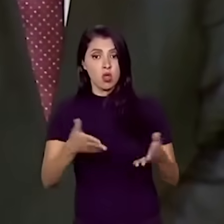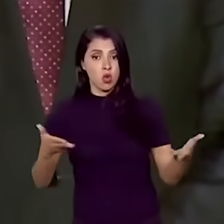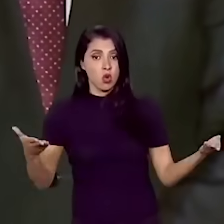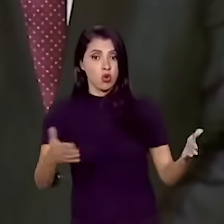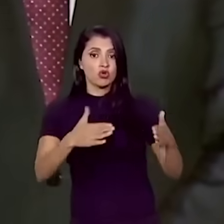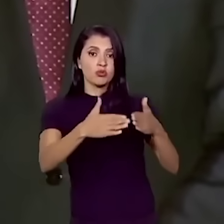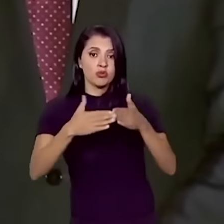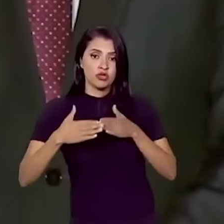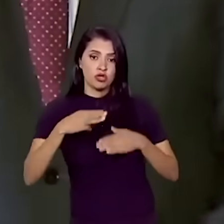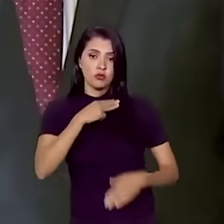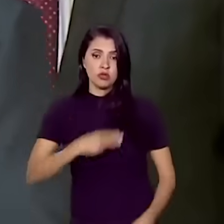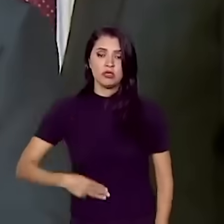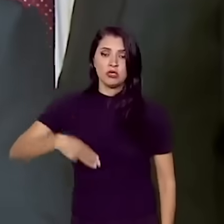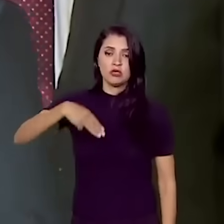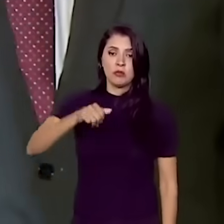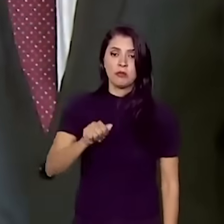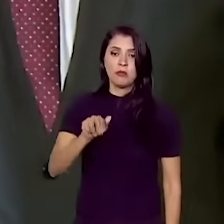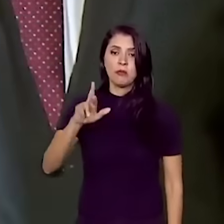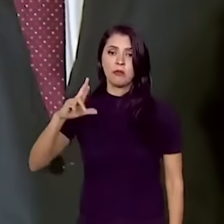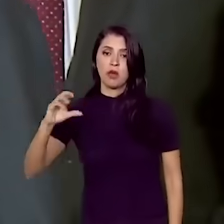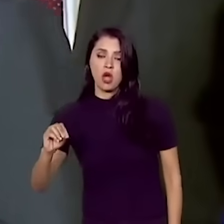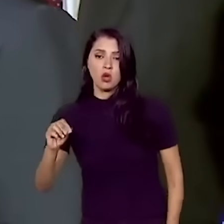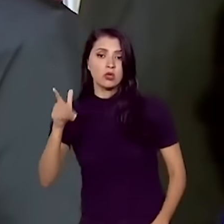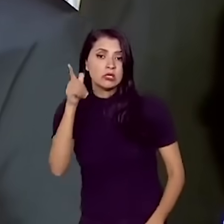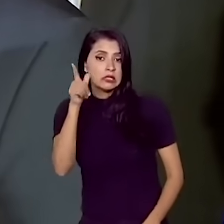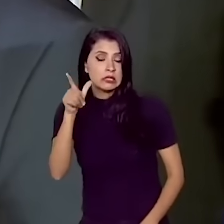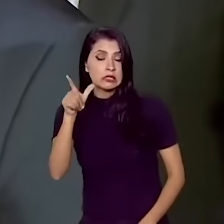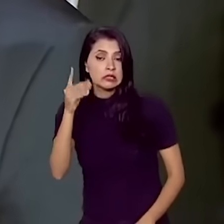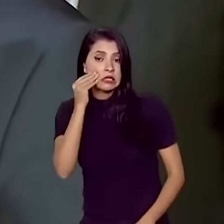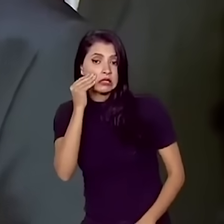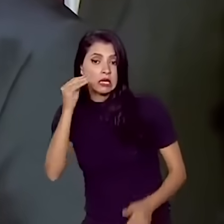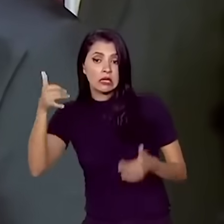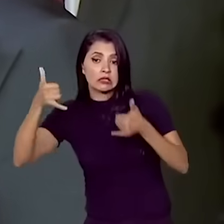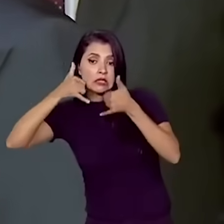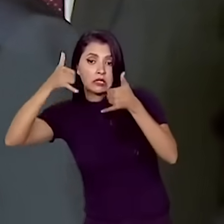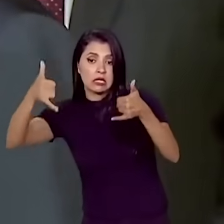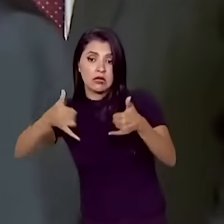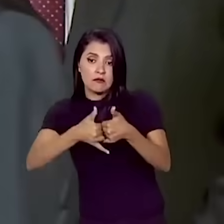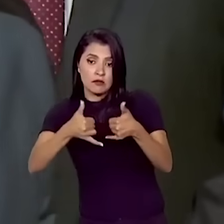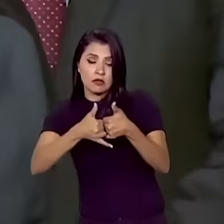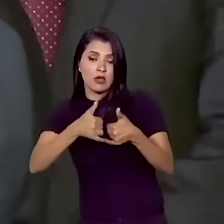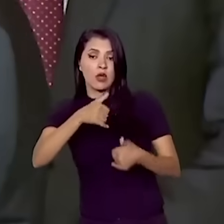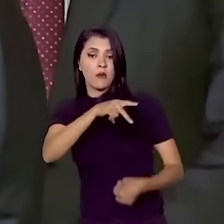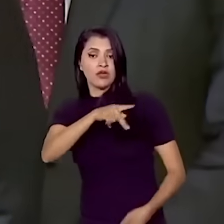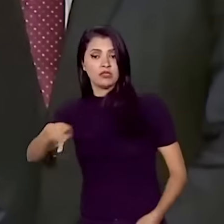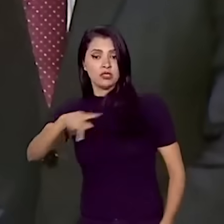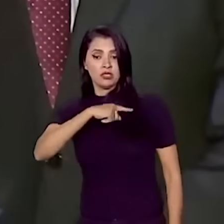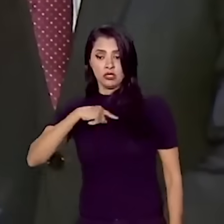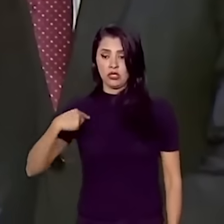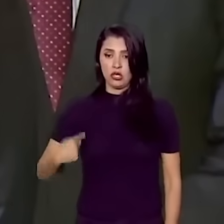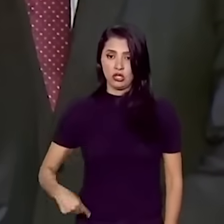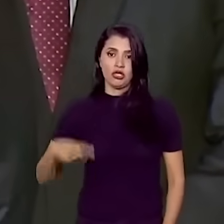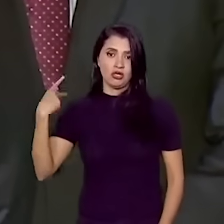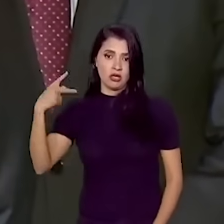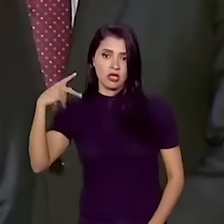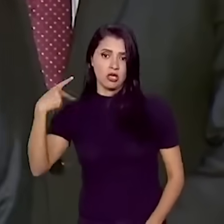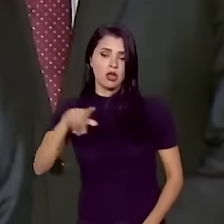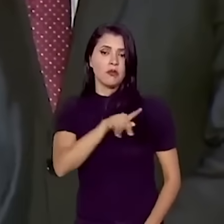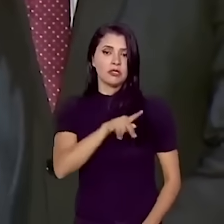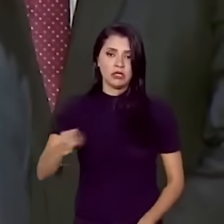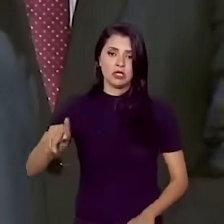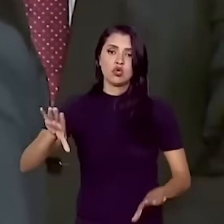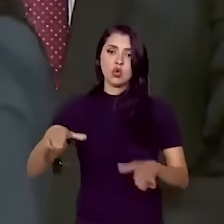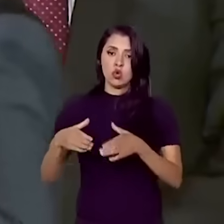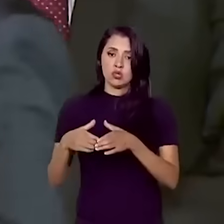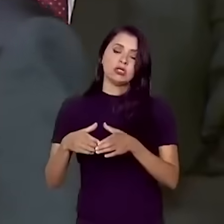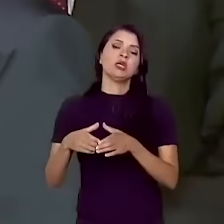ao Mauro que tentasse um telefonema com o presidente Xi Jinping da China, que é a China que está presidindo o Conselho de